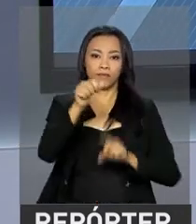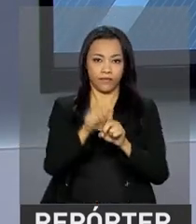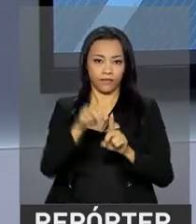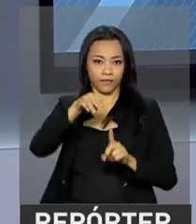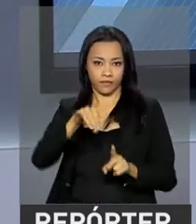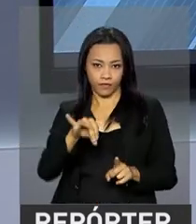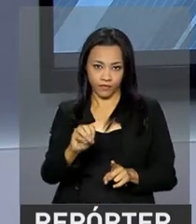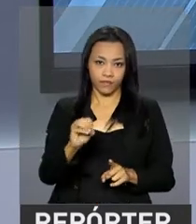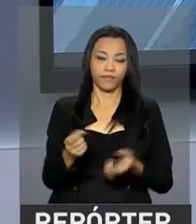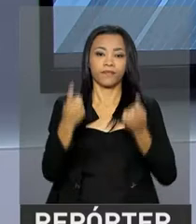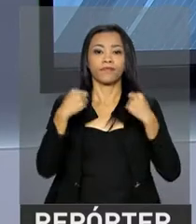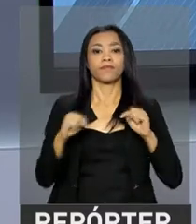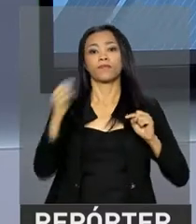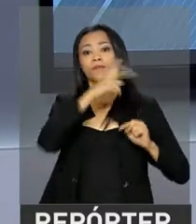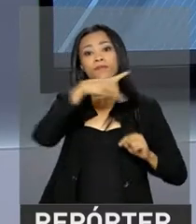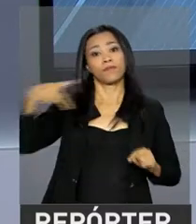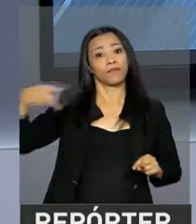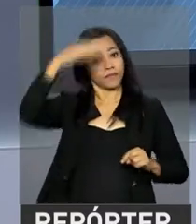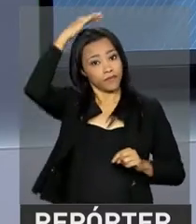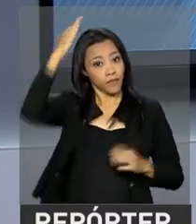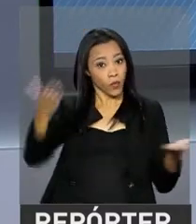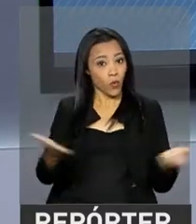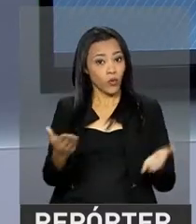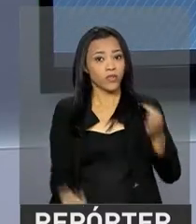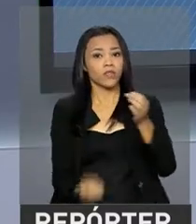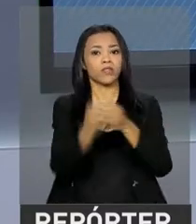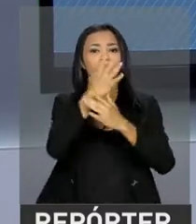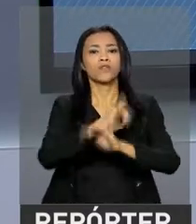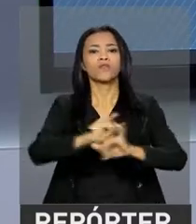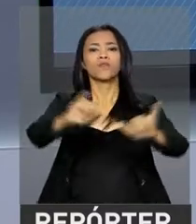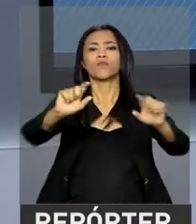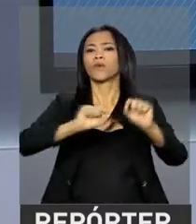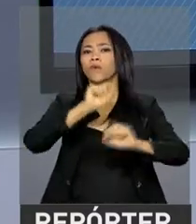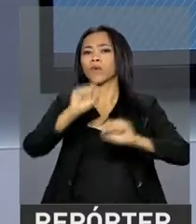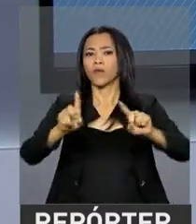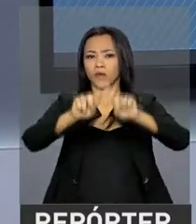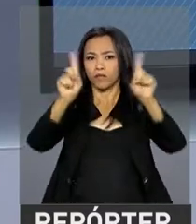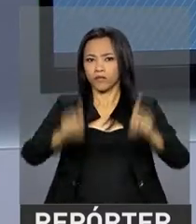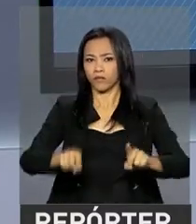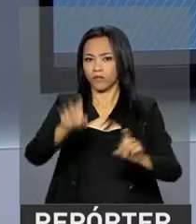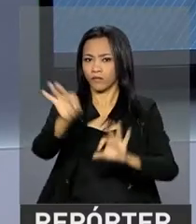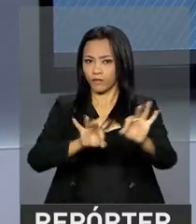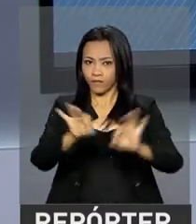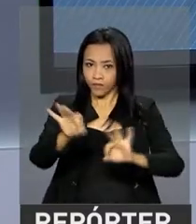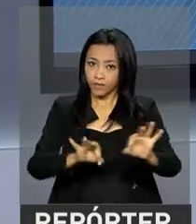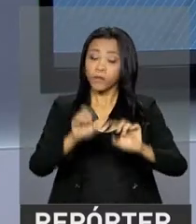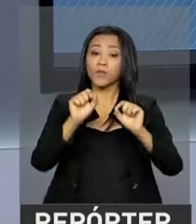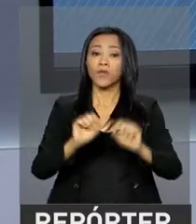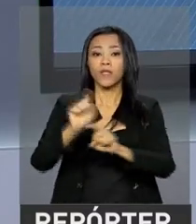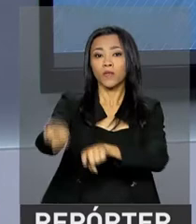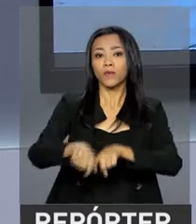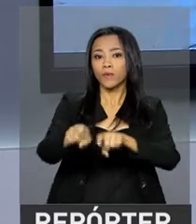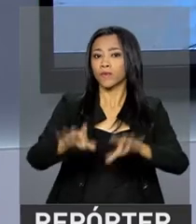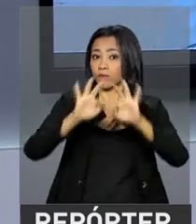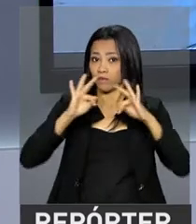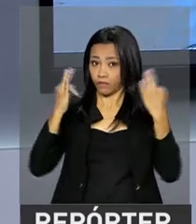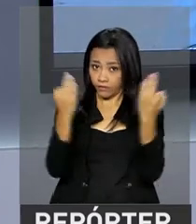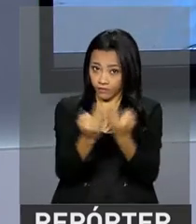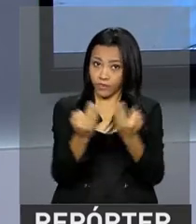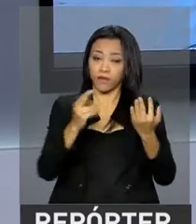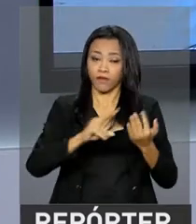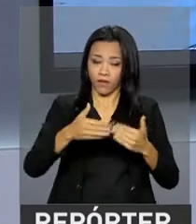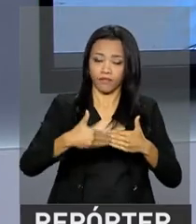maio o presidente michel temer lança hoje o plano safra da agricultura familiar vamos sentar conversar com repórteres